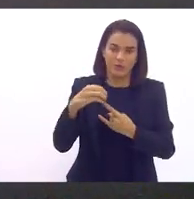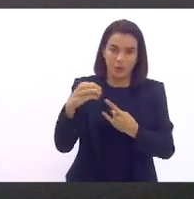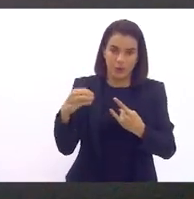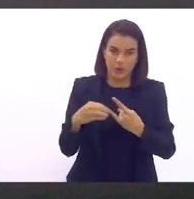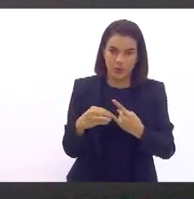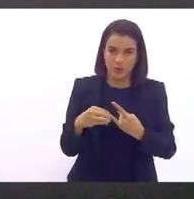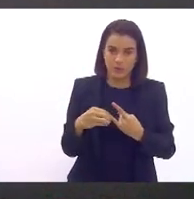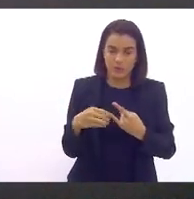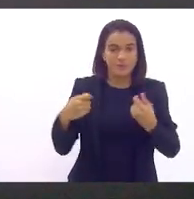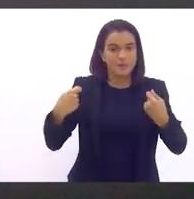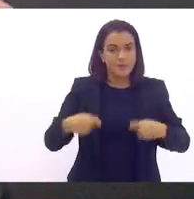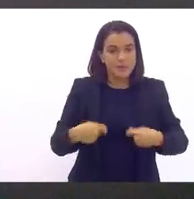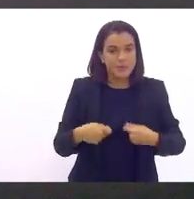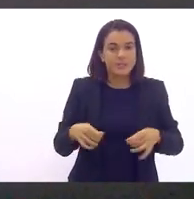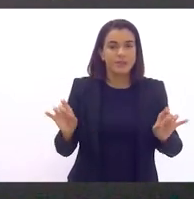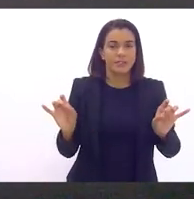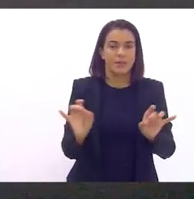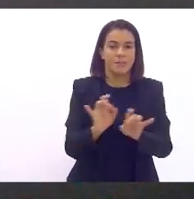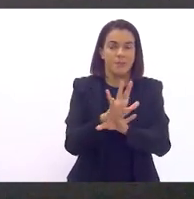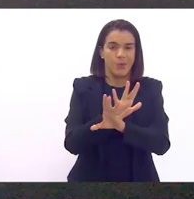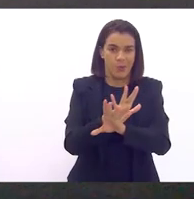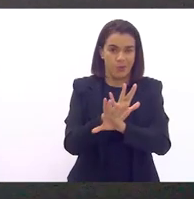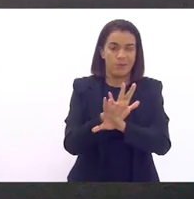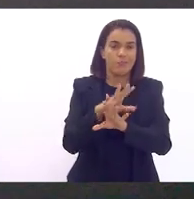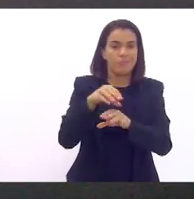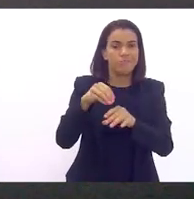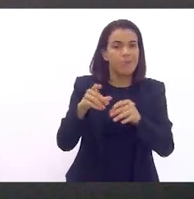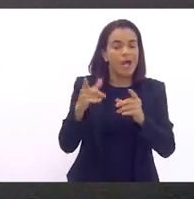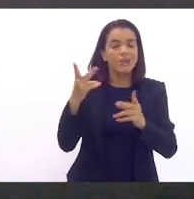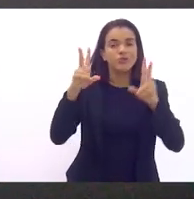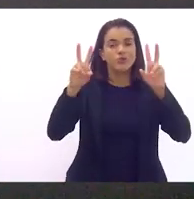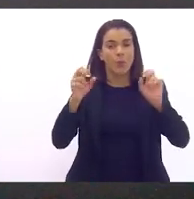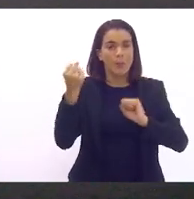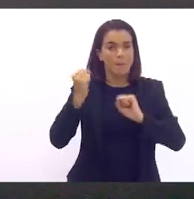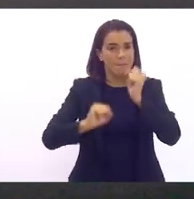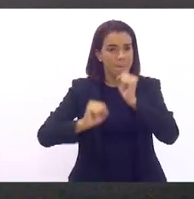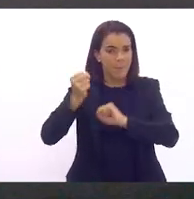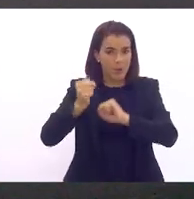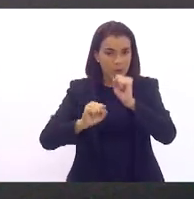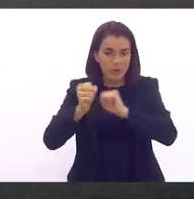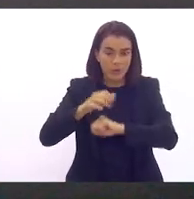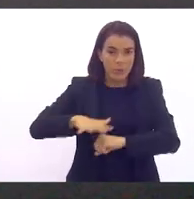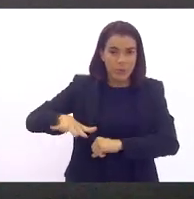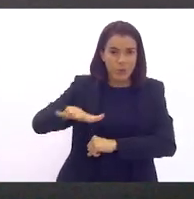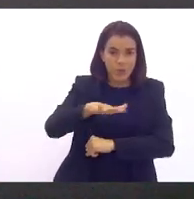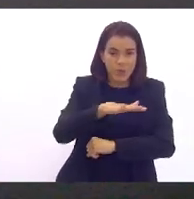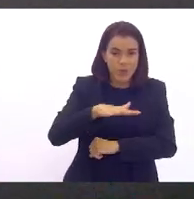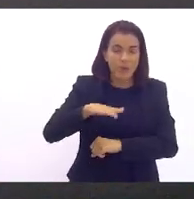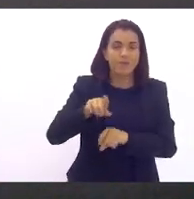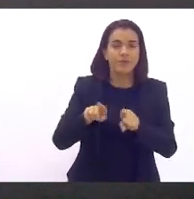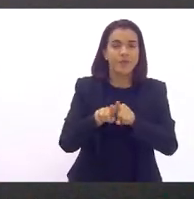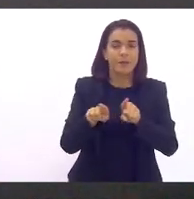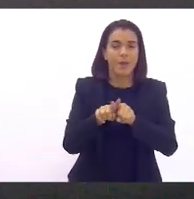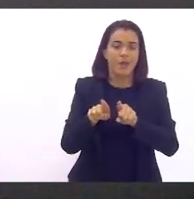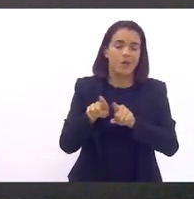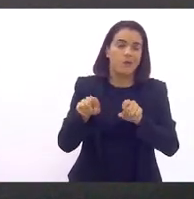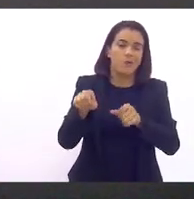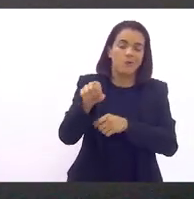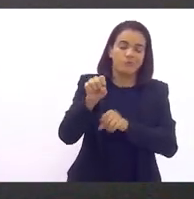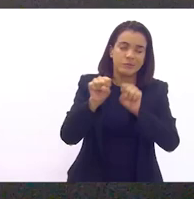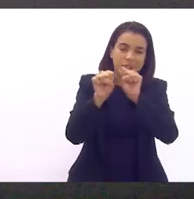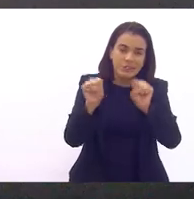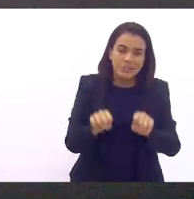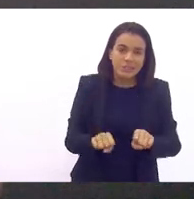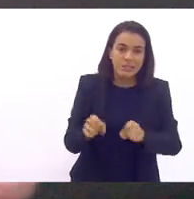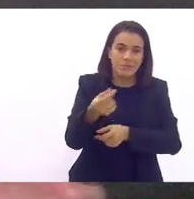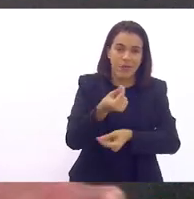pronta para explodir do ponto de vista da produção industrial de gerar um ecossistema econômico muito forte a